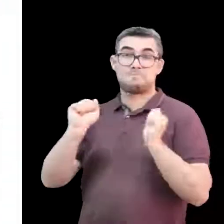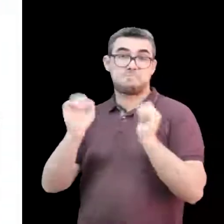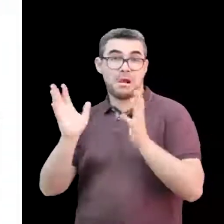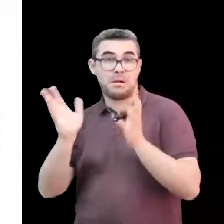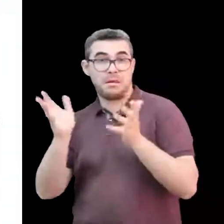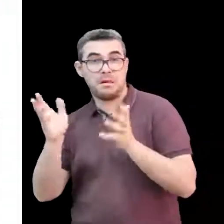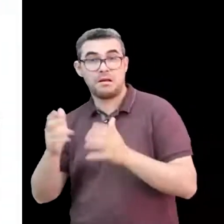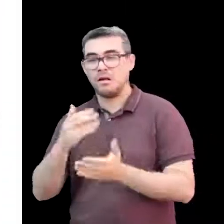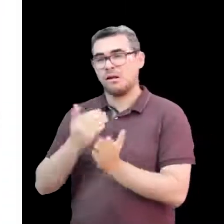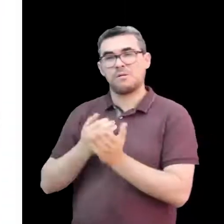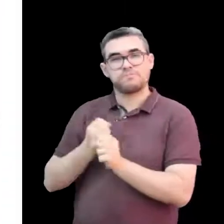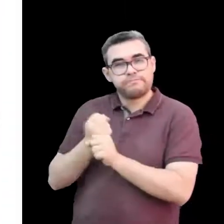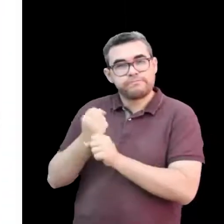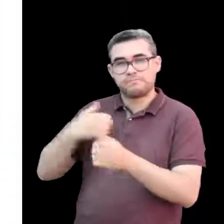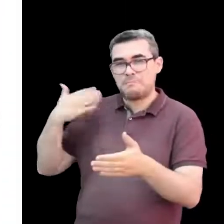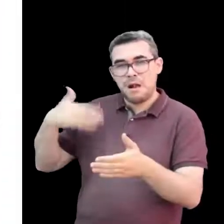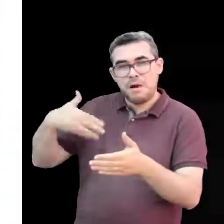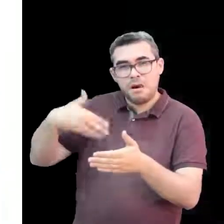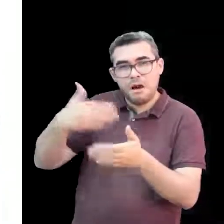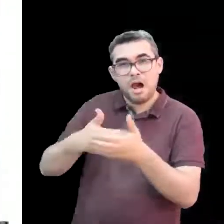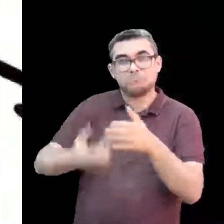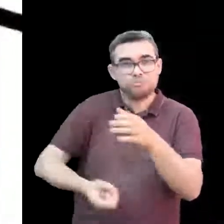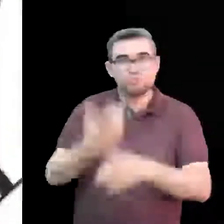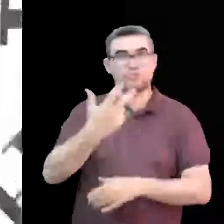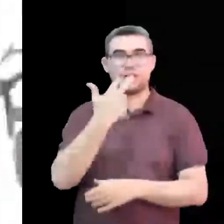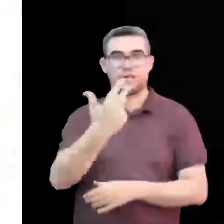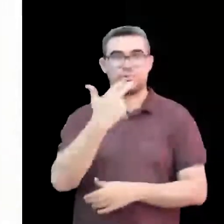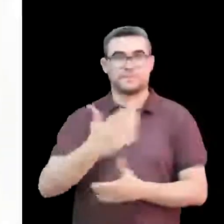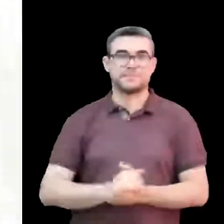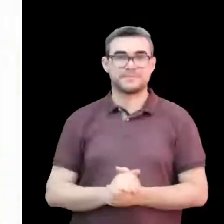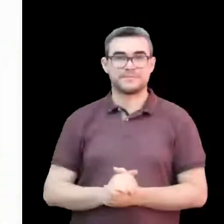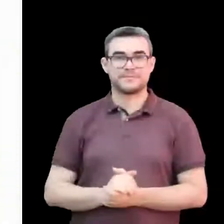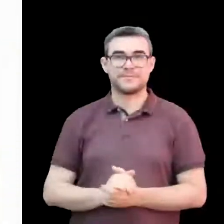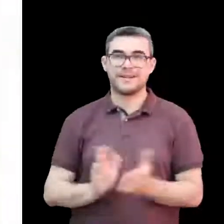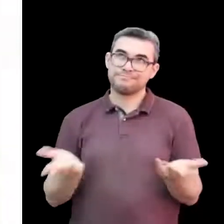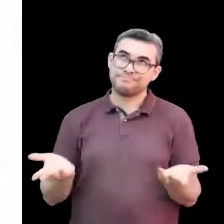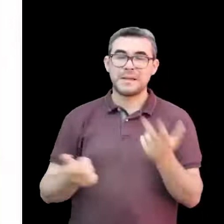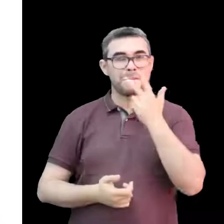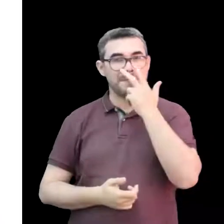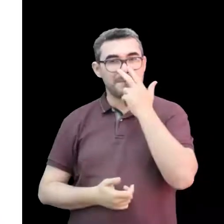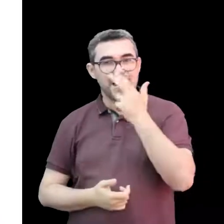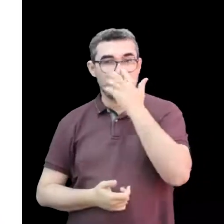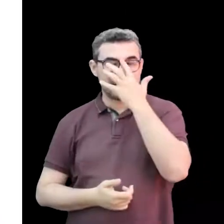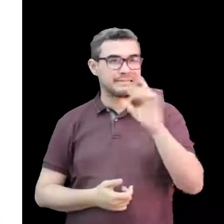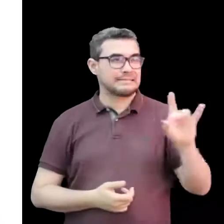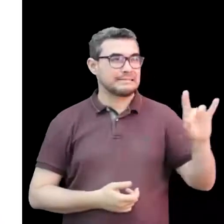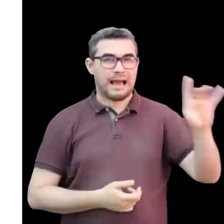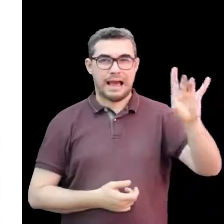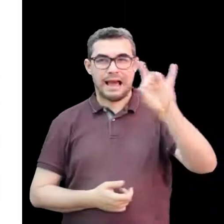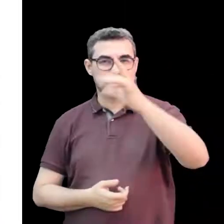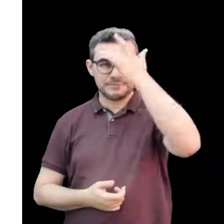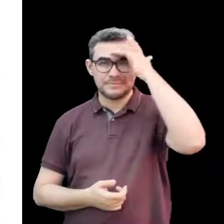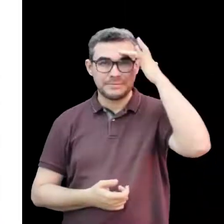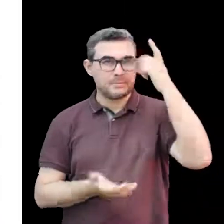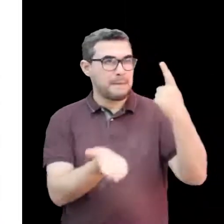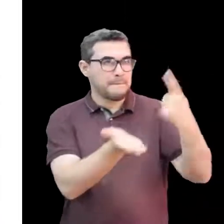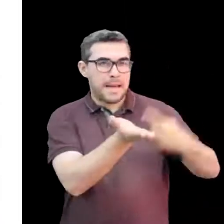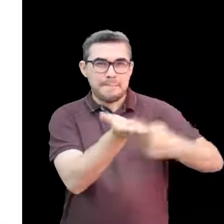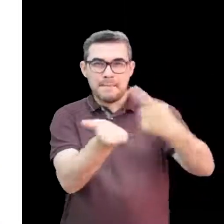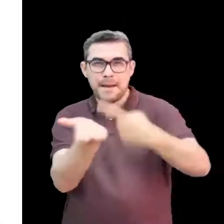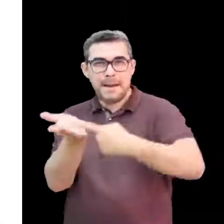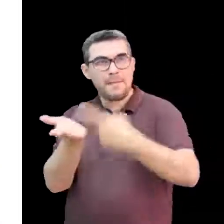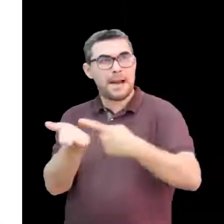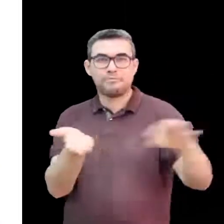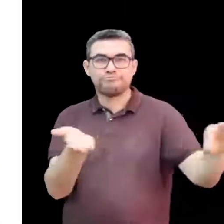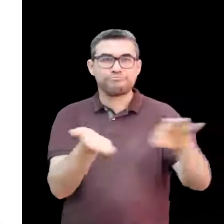indivíduos pertencentes à mesma comunidade. Como se todo mundo fizesse um trato tão importante, que,